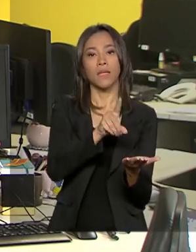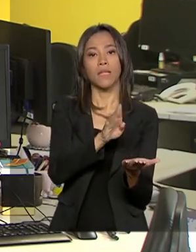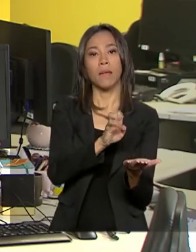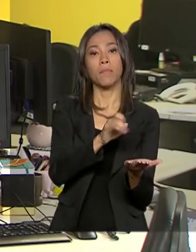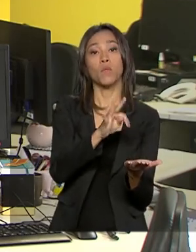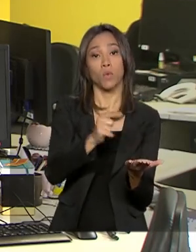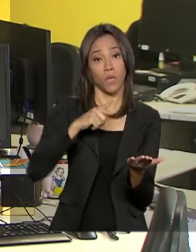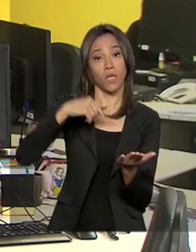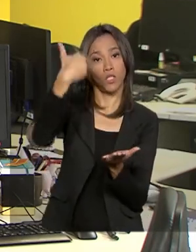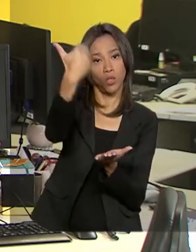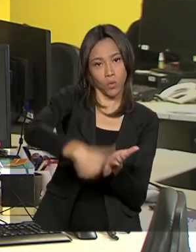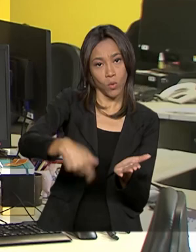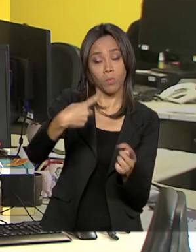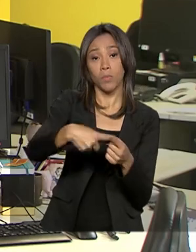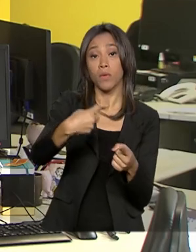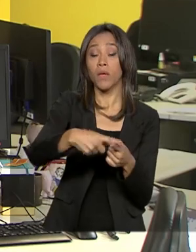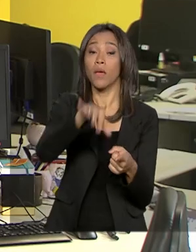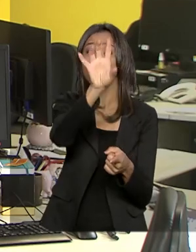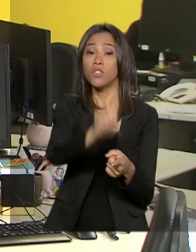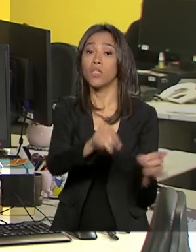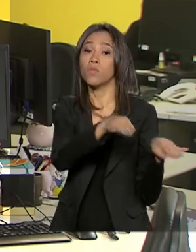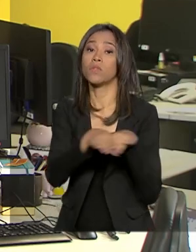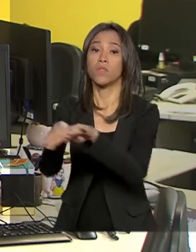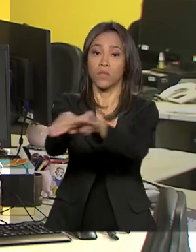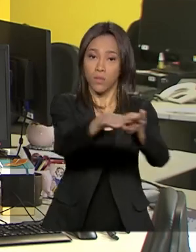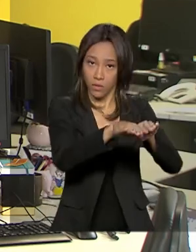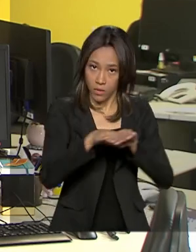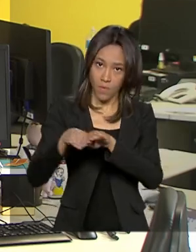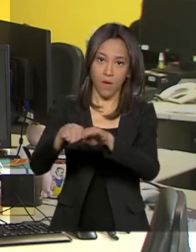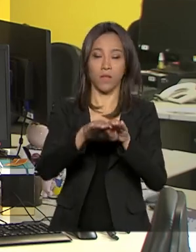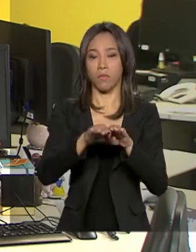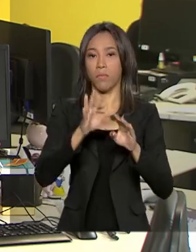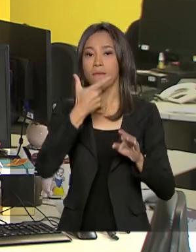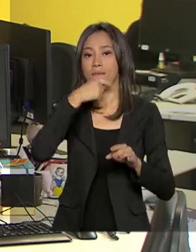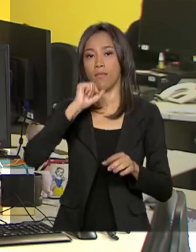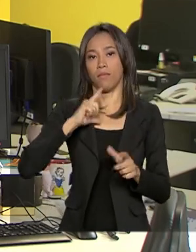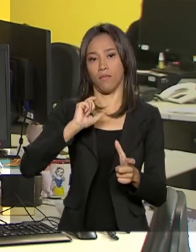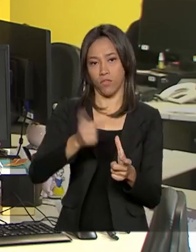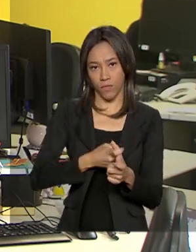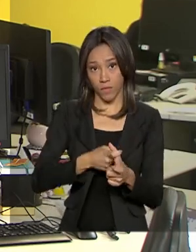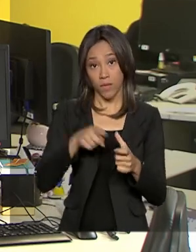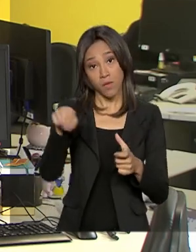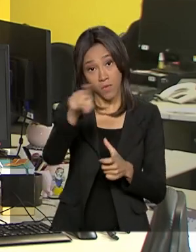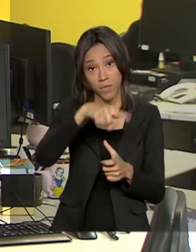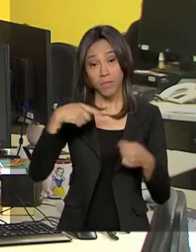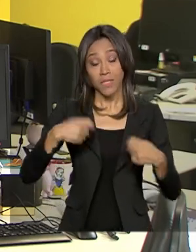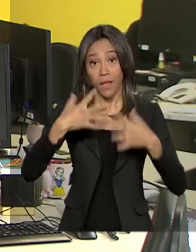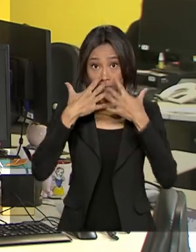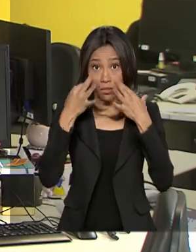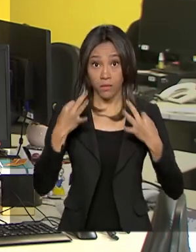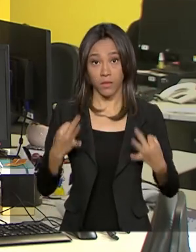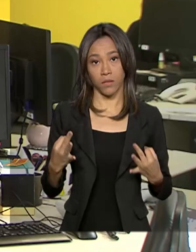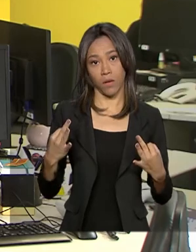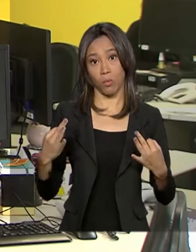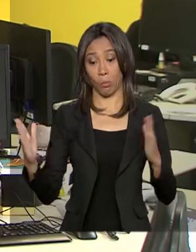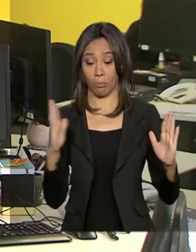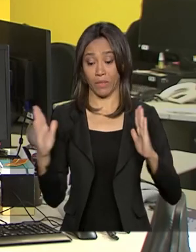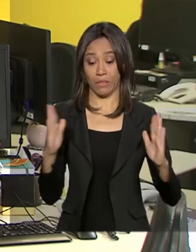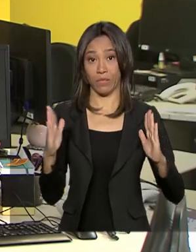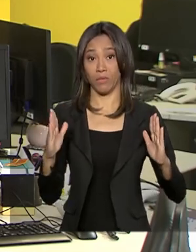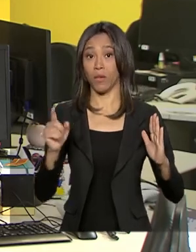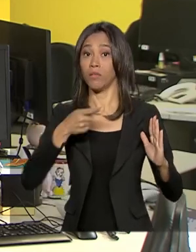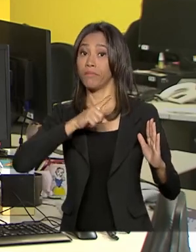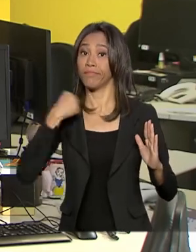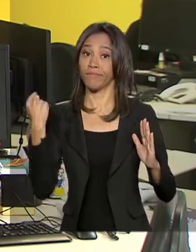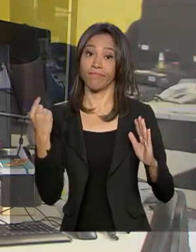permite o tratamento igual para todos os devedores. A gente lembra que é importante ficar atento ao prazo, que termina na próxima segunda